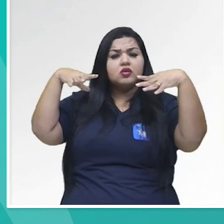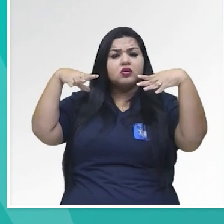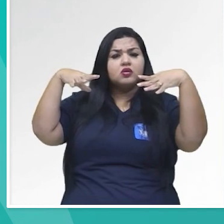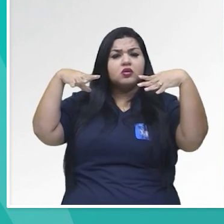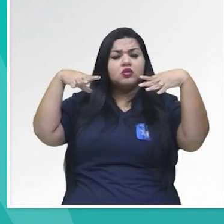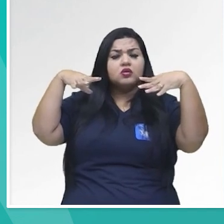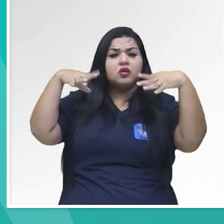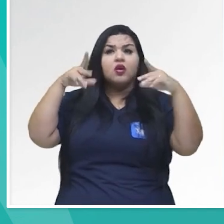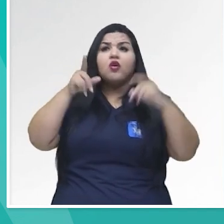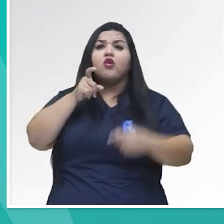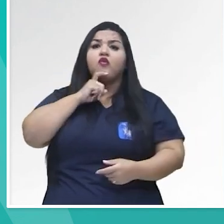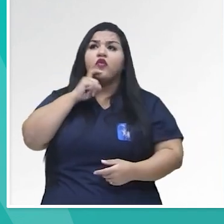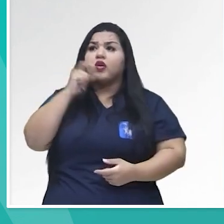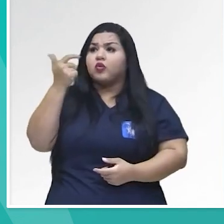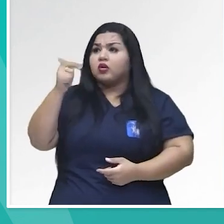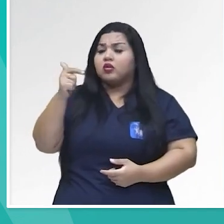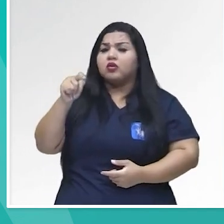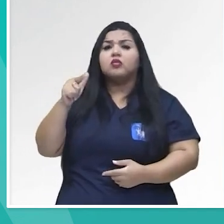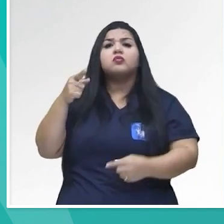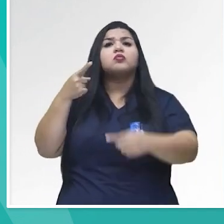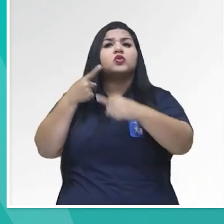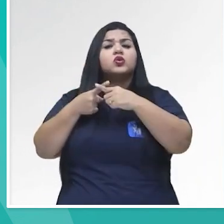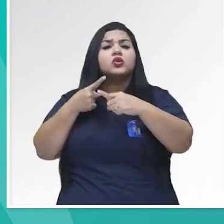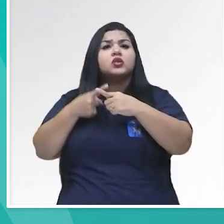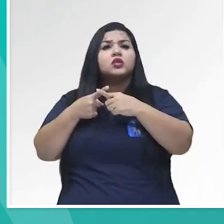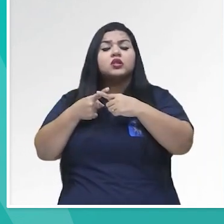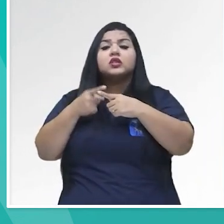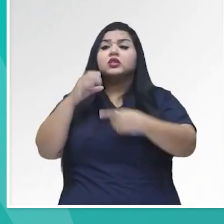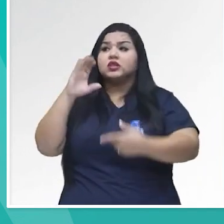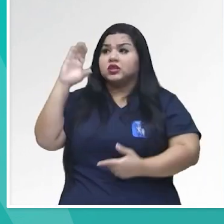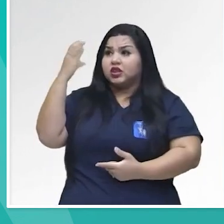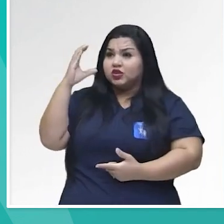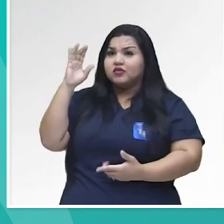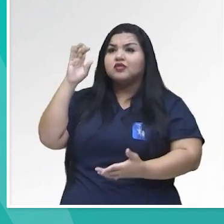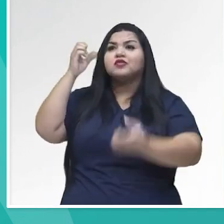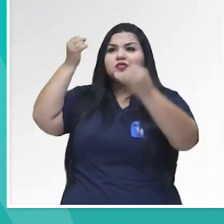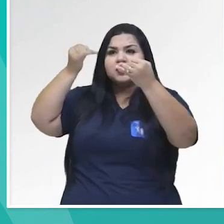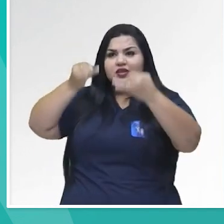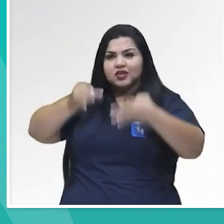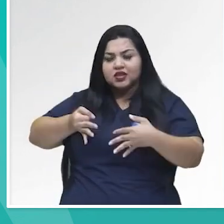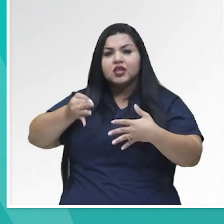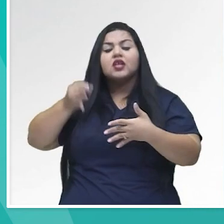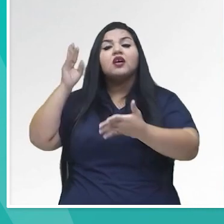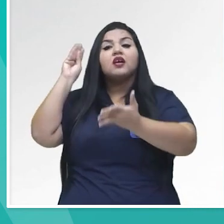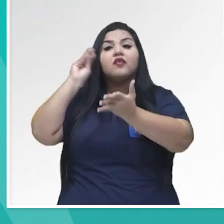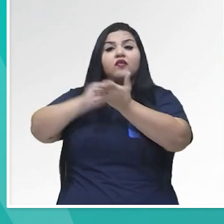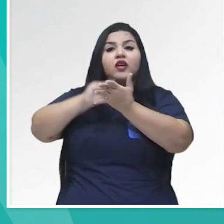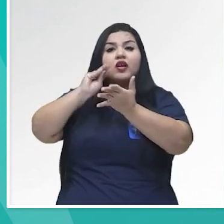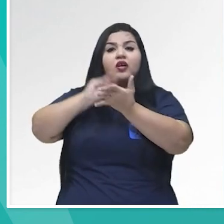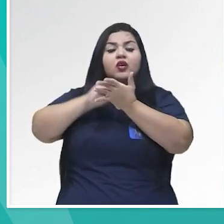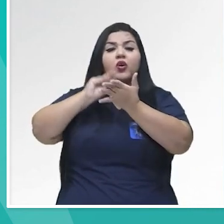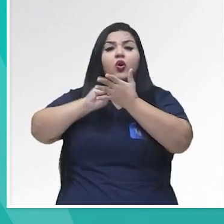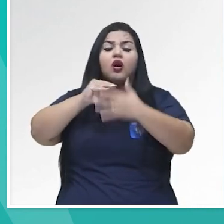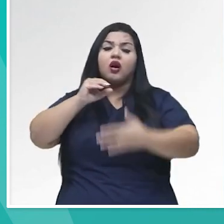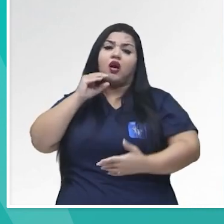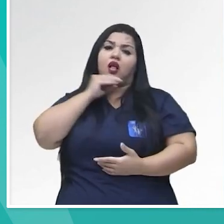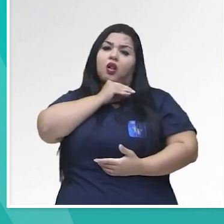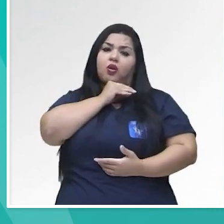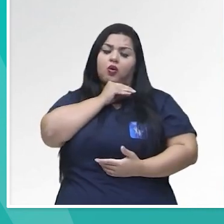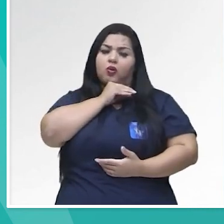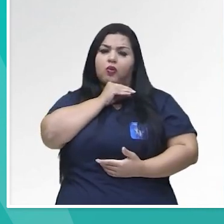O frio não existe porque, cientificamente falando, é a ausência de calor.